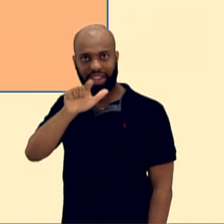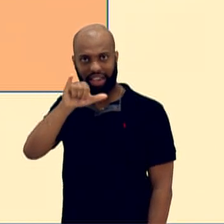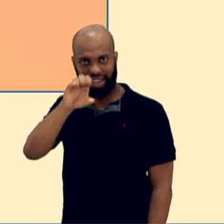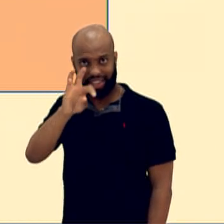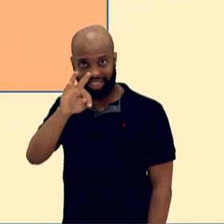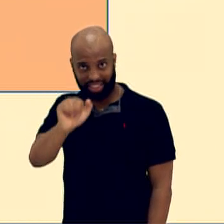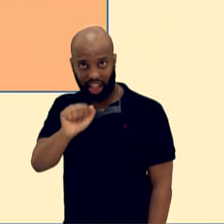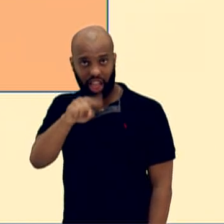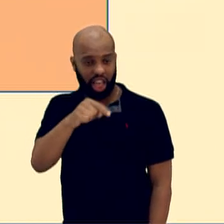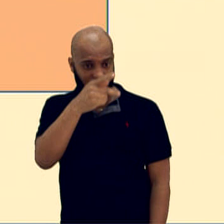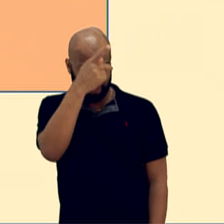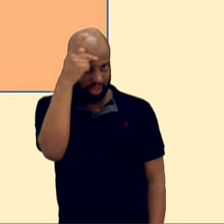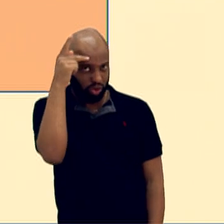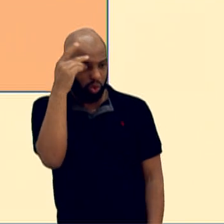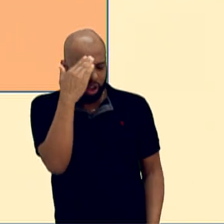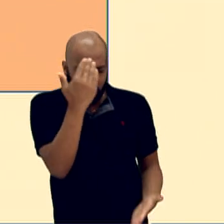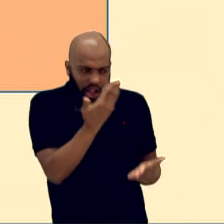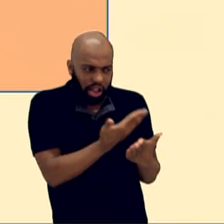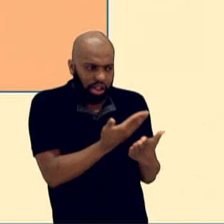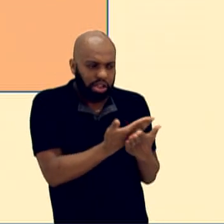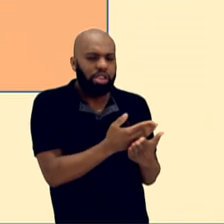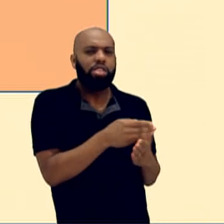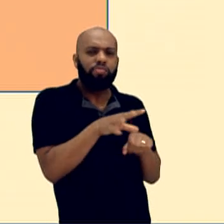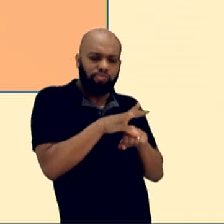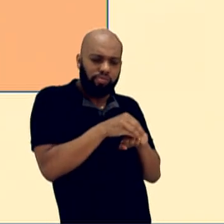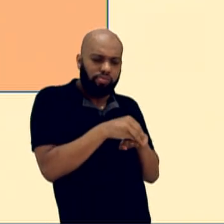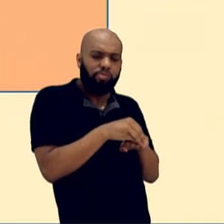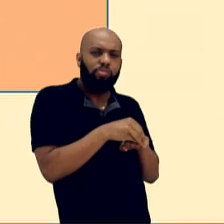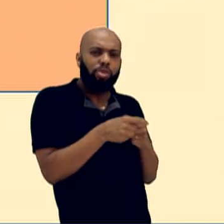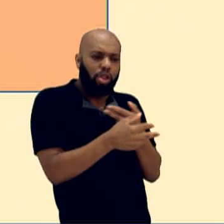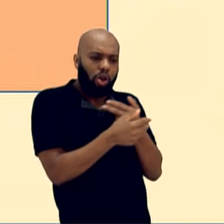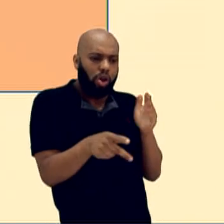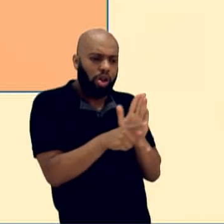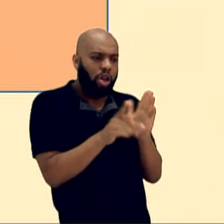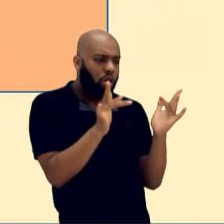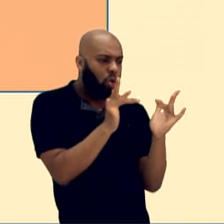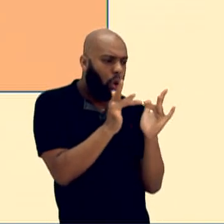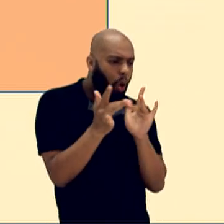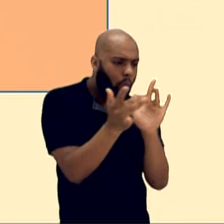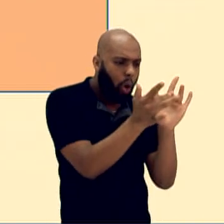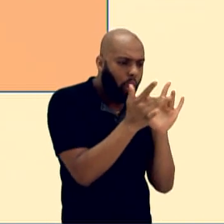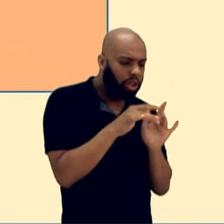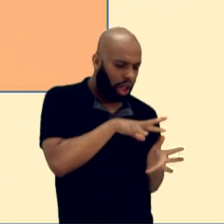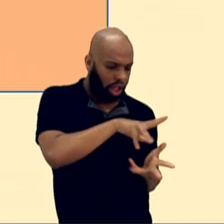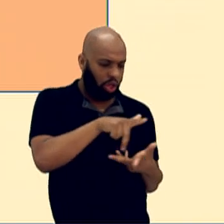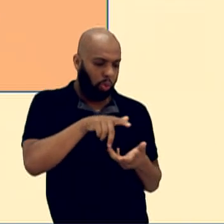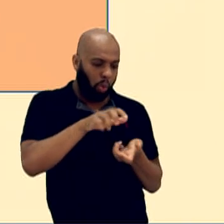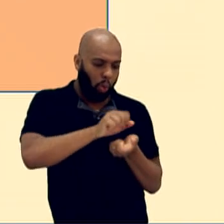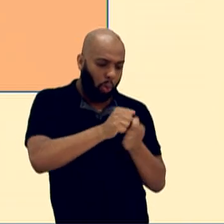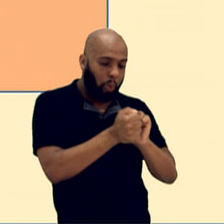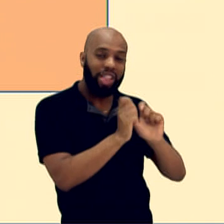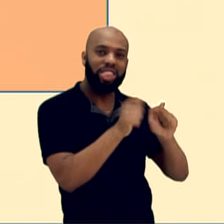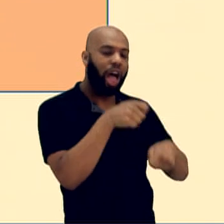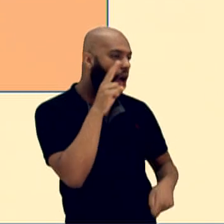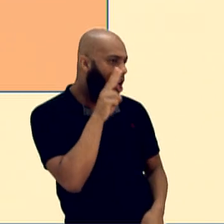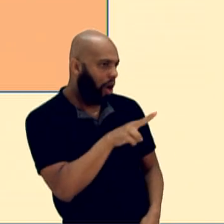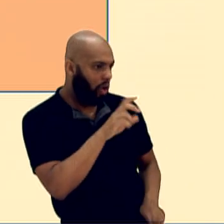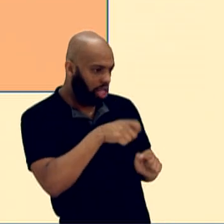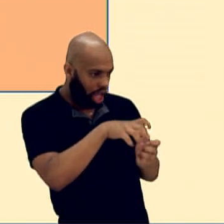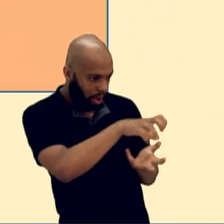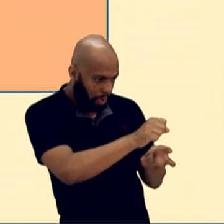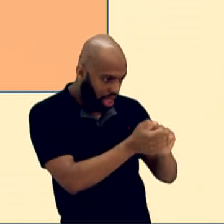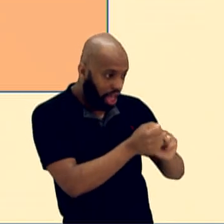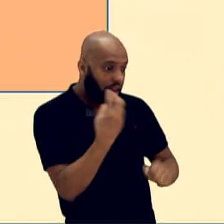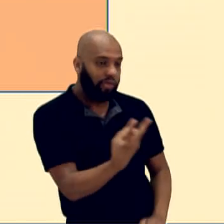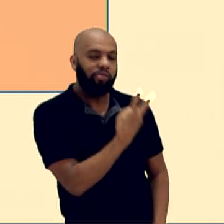Materialista é aquele filósofo que acredita que o conhecimento vem a partir do contato com o mundo material. Portanto, aquele que